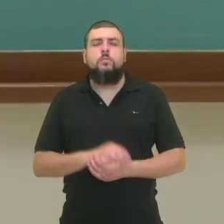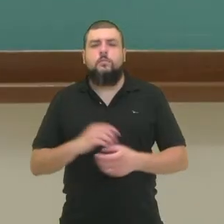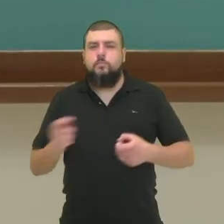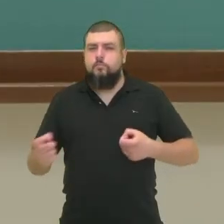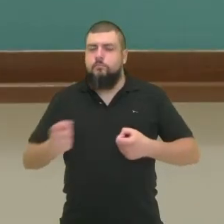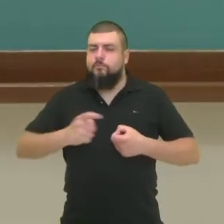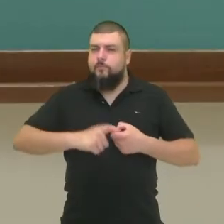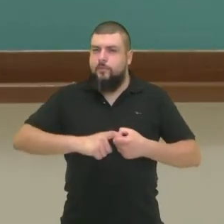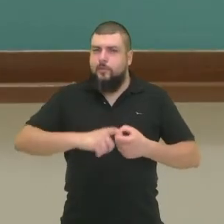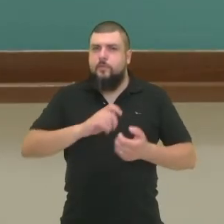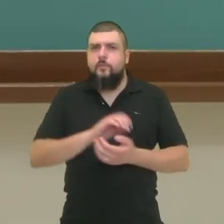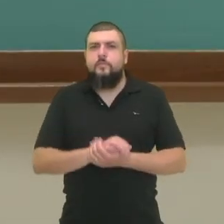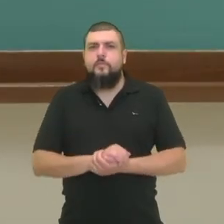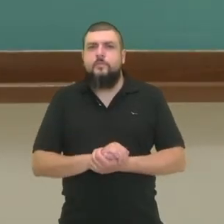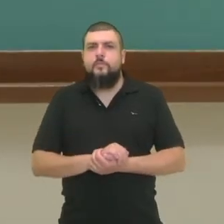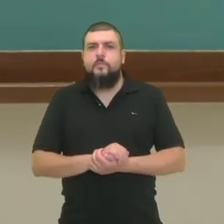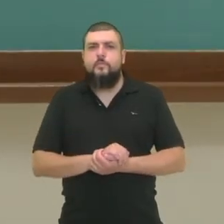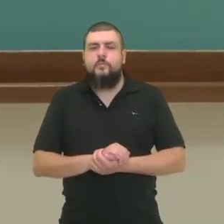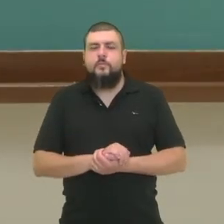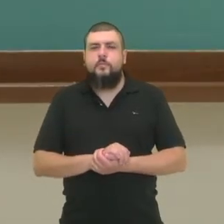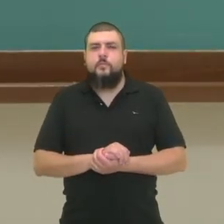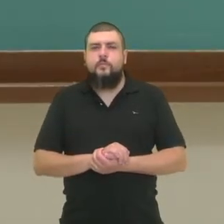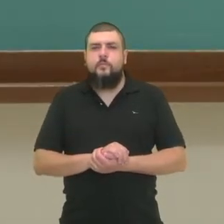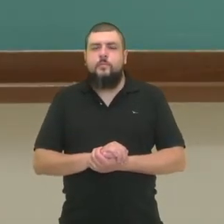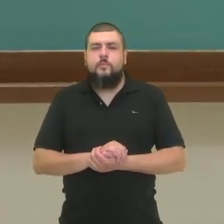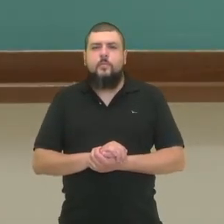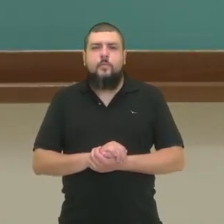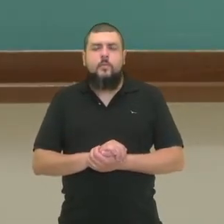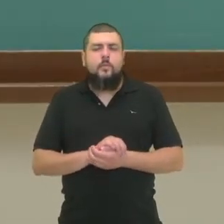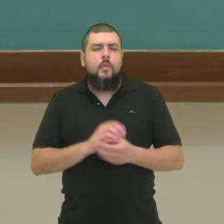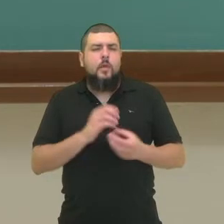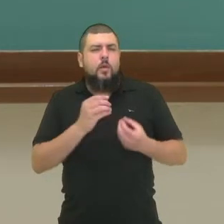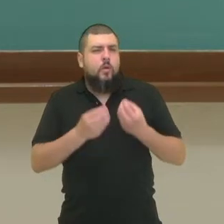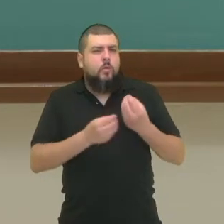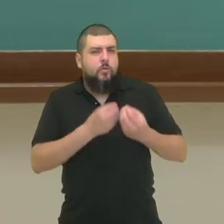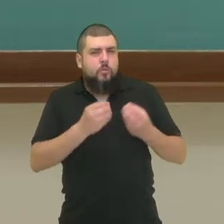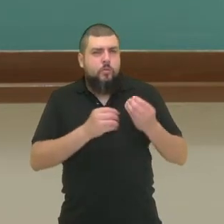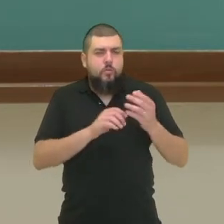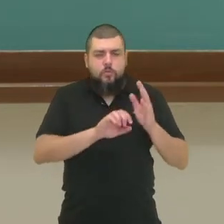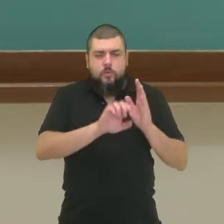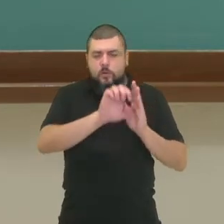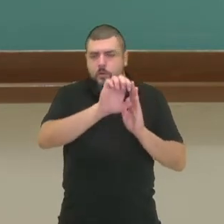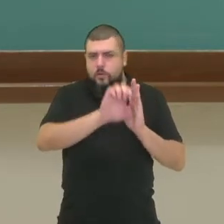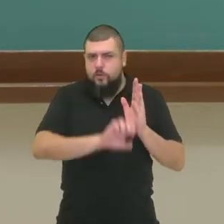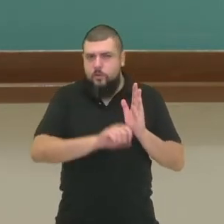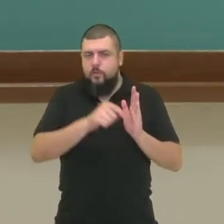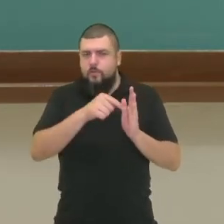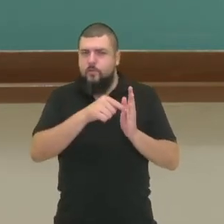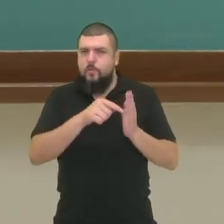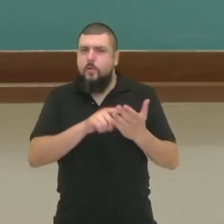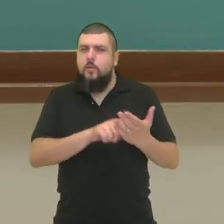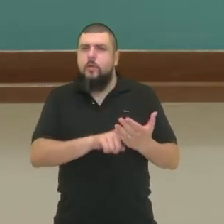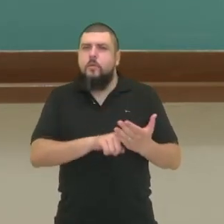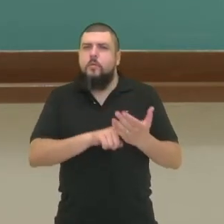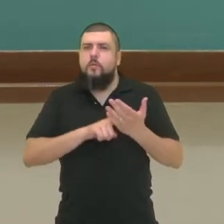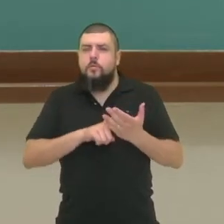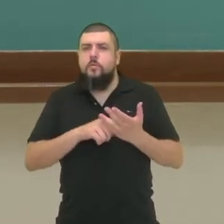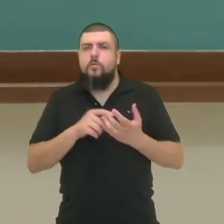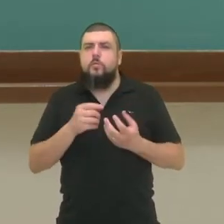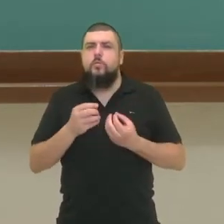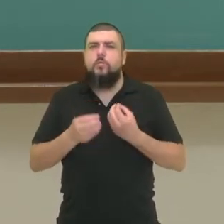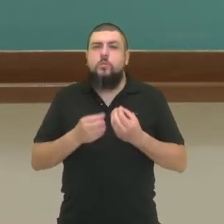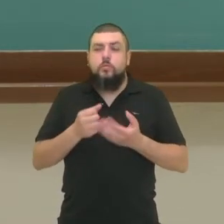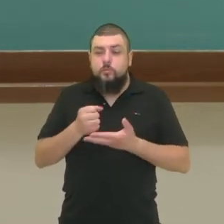Voltei. Para a letra A, de que forma o editorial apresenta a possibilidade de ações, né, de ajuda